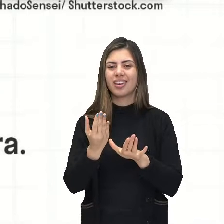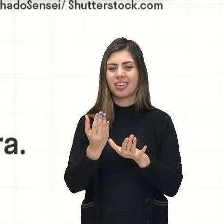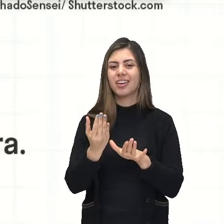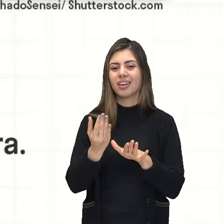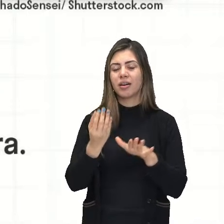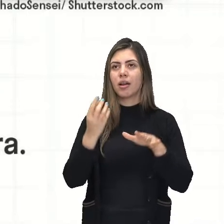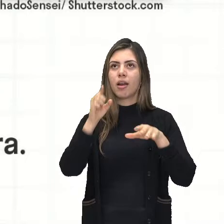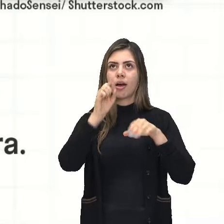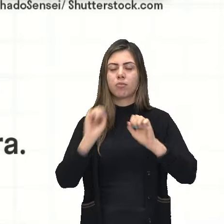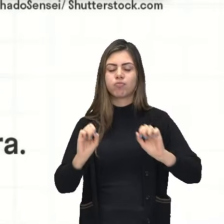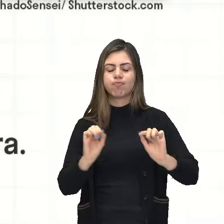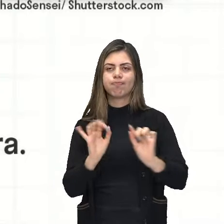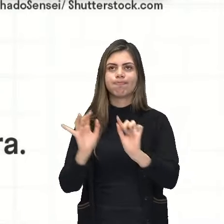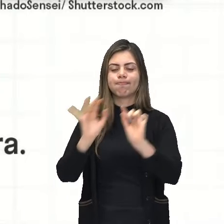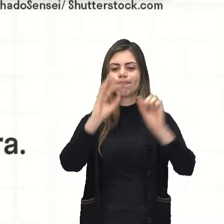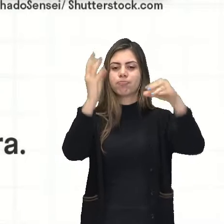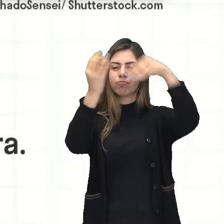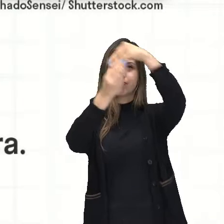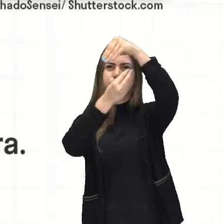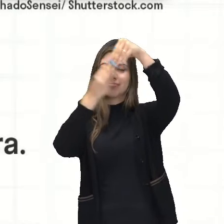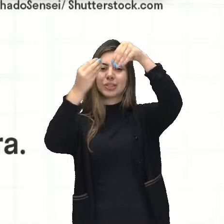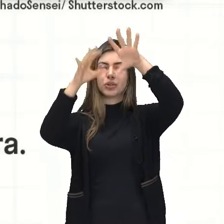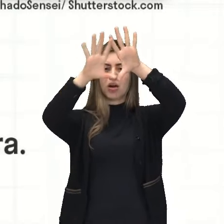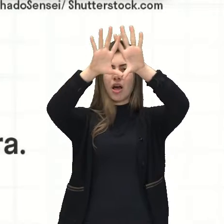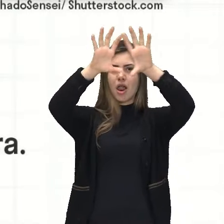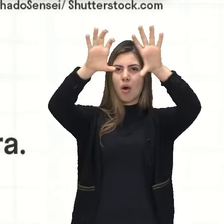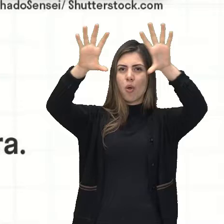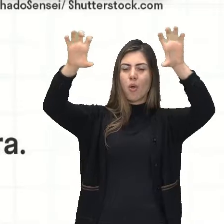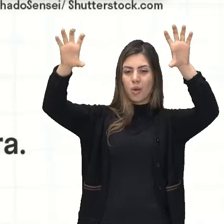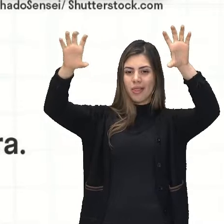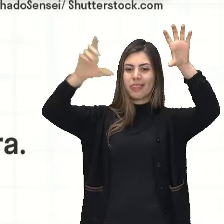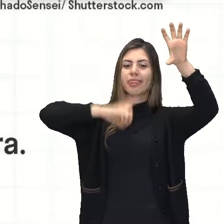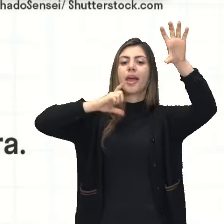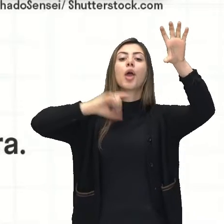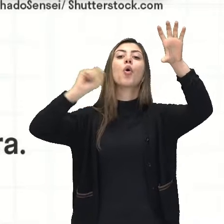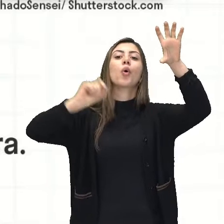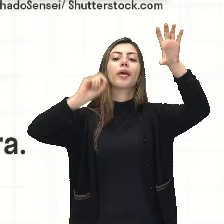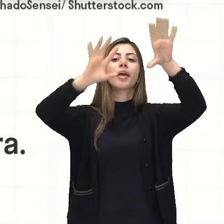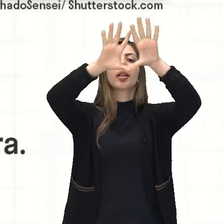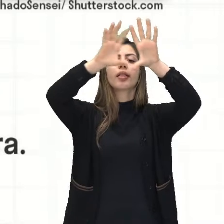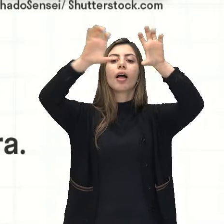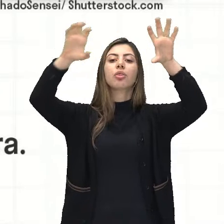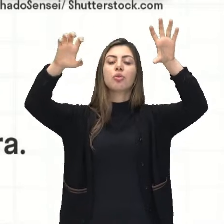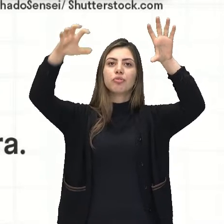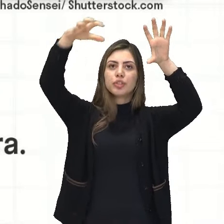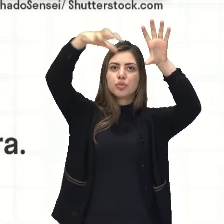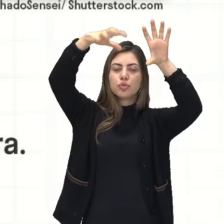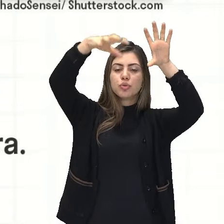atmosfera, e quando chegam nas nuvens, né,